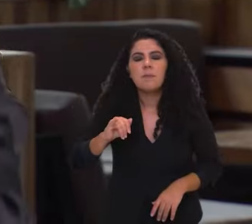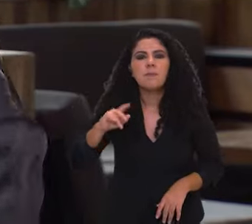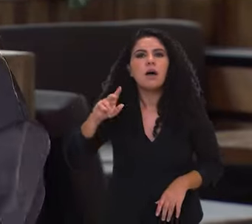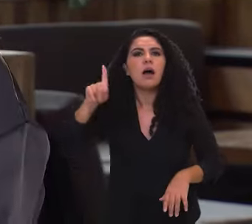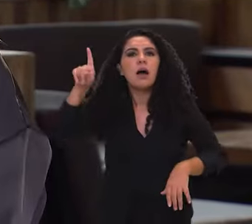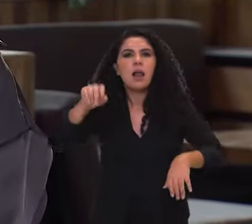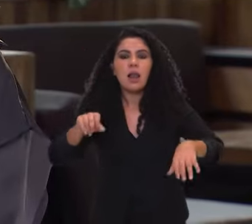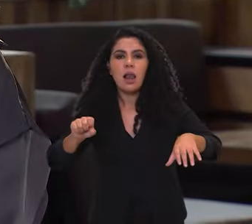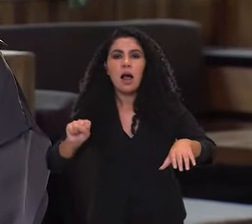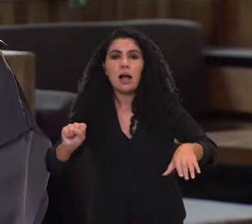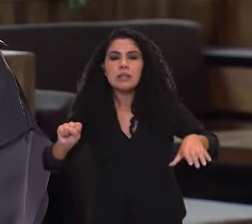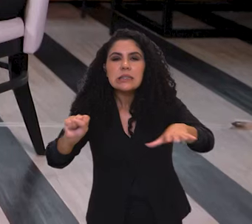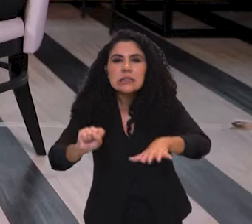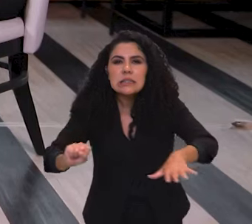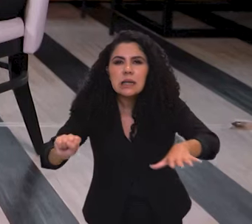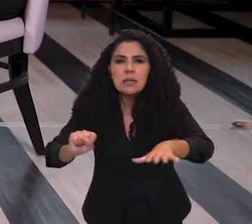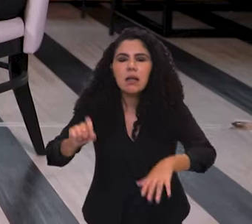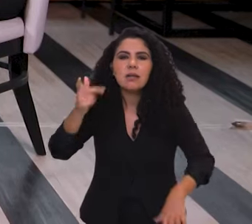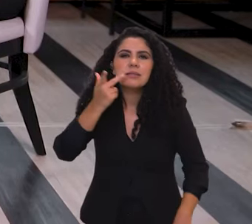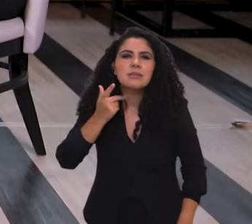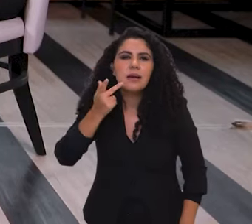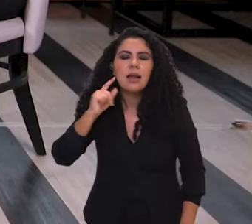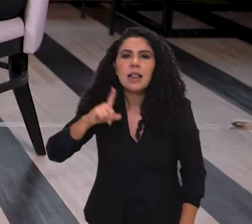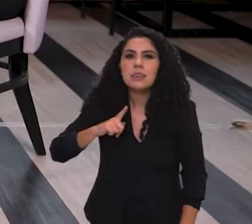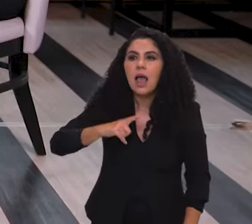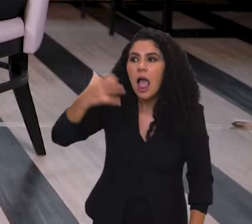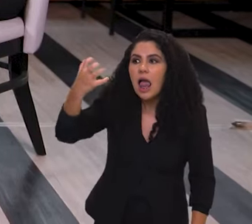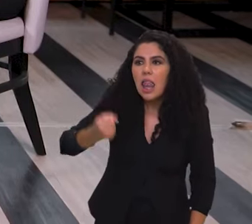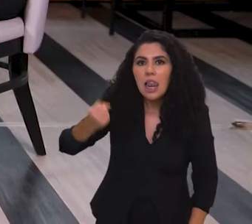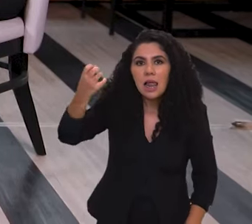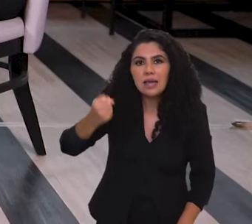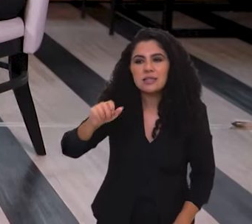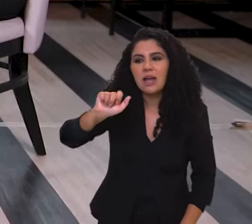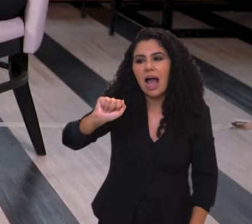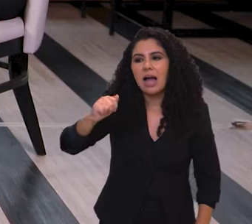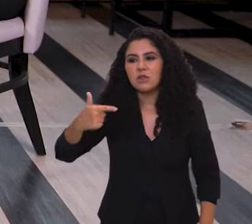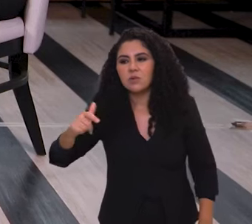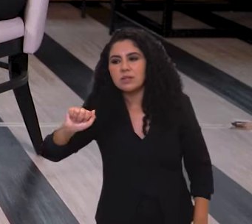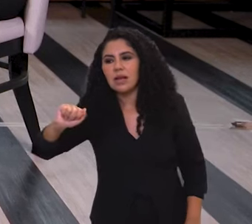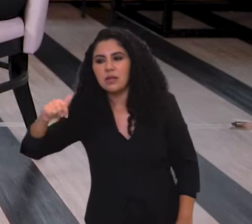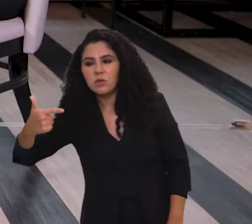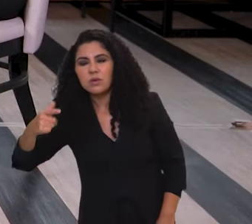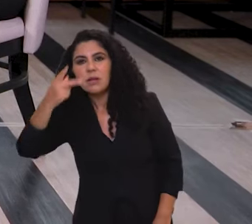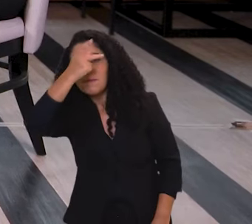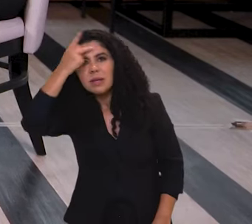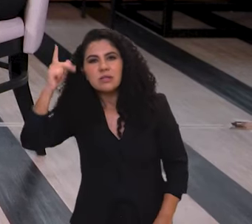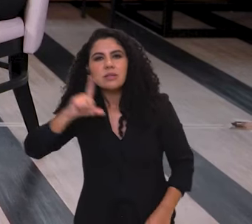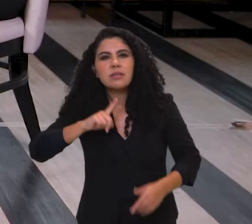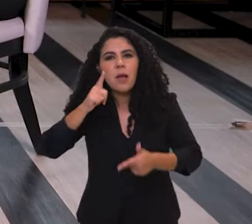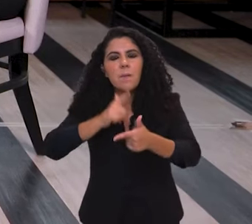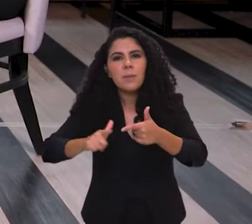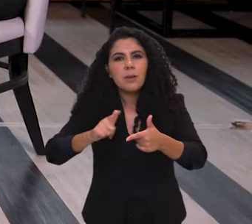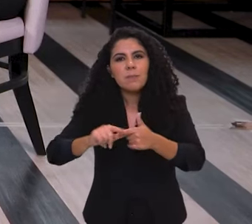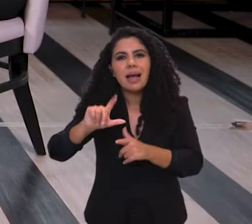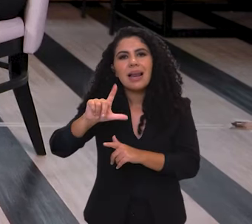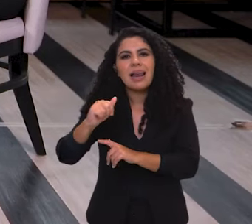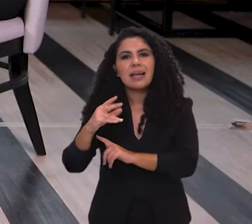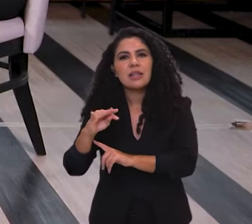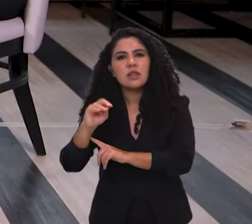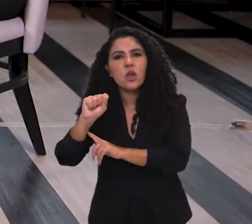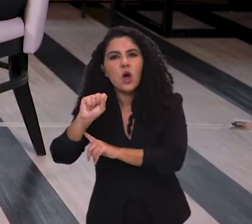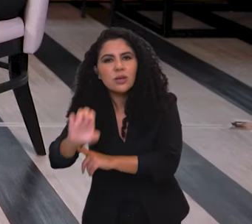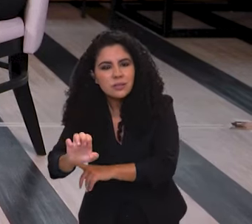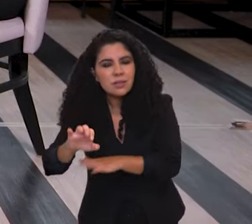sertão do Crateús, no Ceará. Tem o leite, sabe o famoso leite A2A2, que é um leite para quem tem restrição à lactose. A gente já